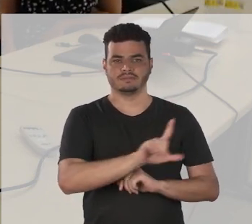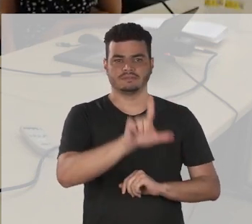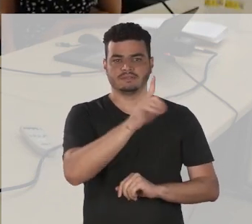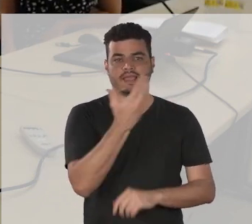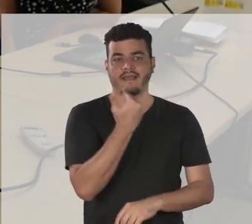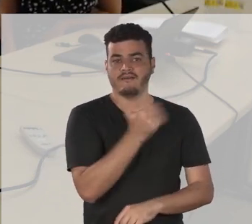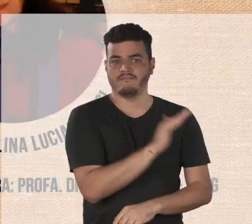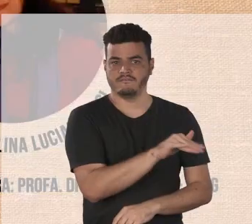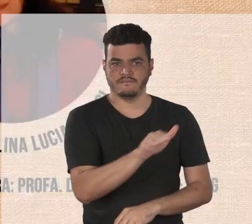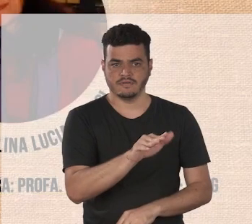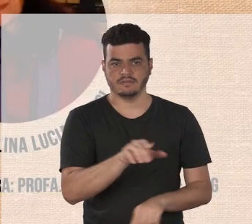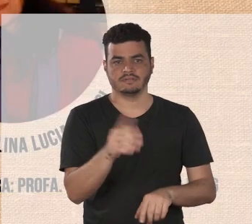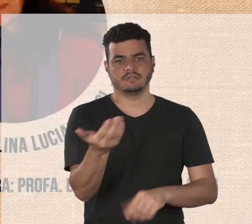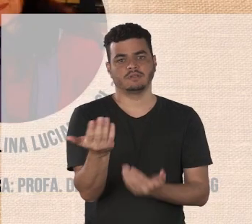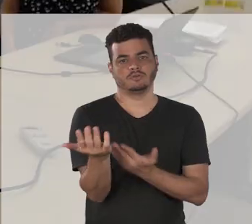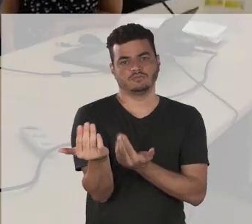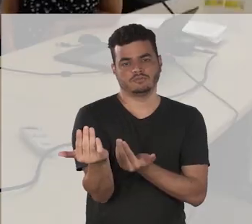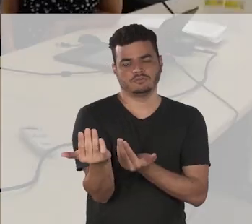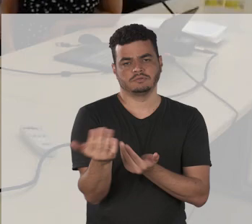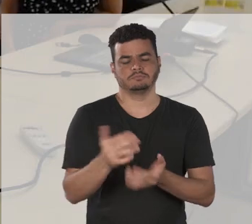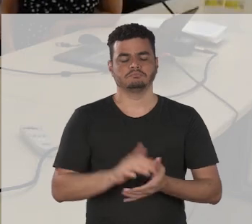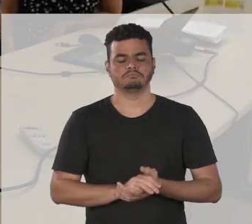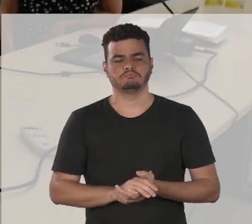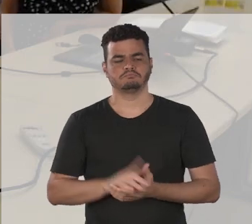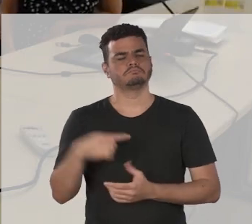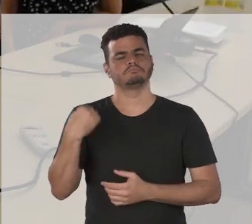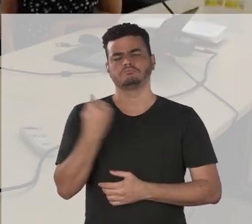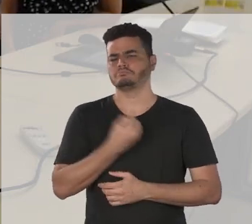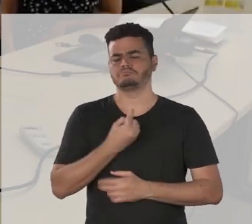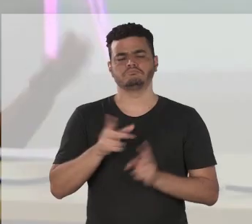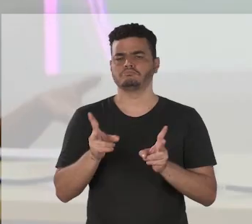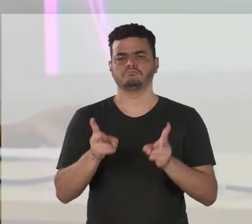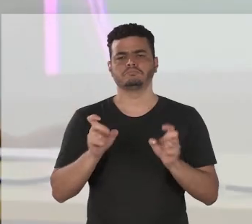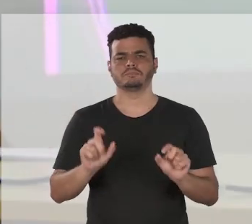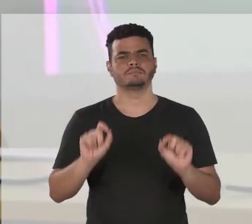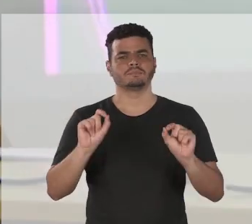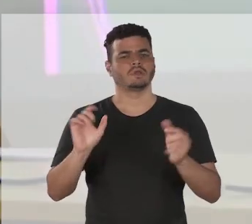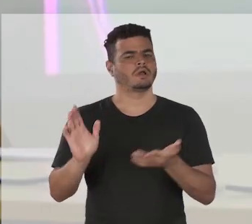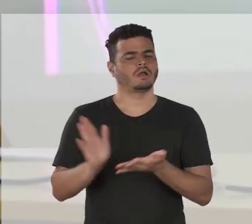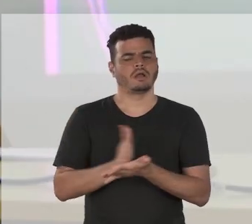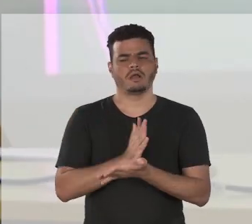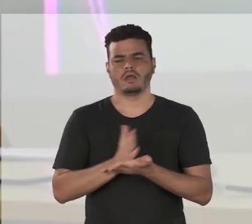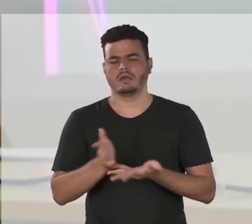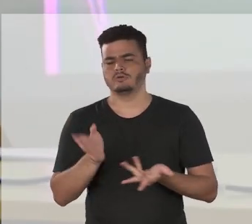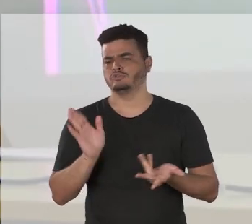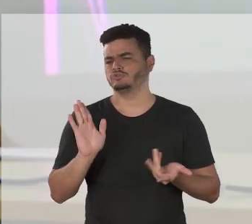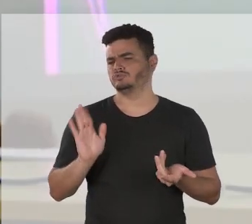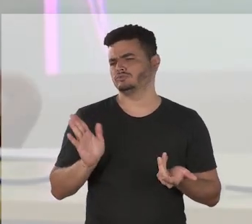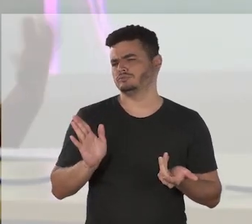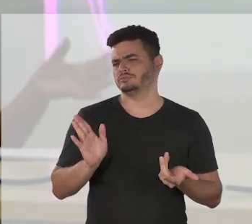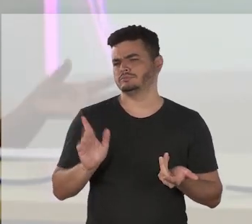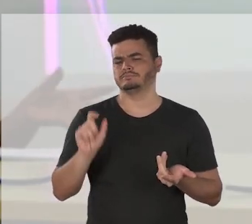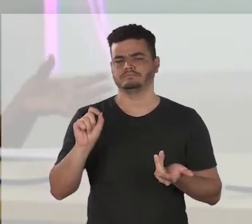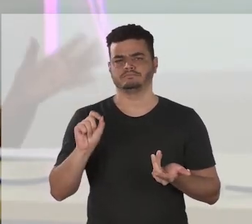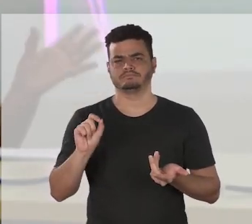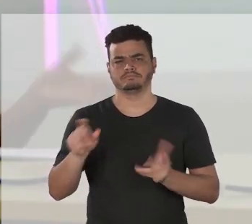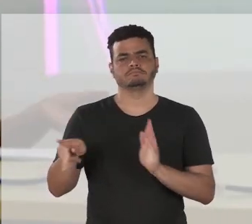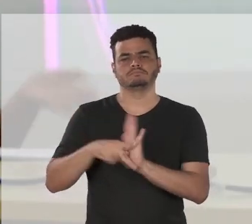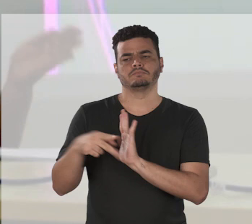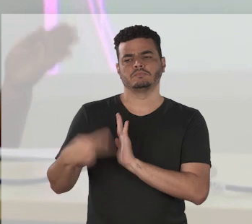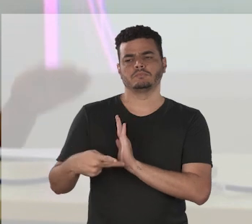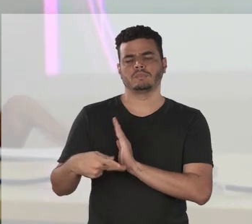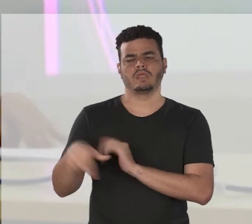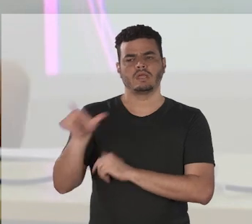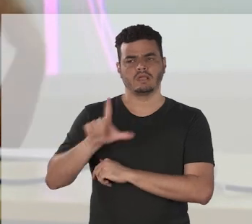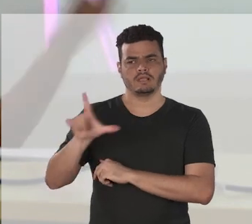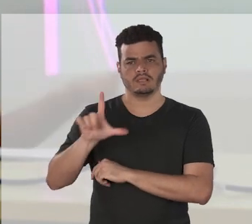juvenil, né? Então, muitas vezes, nós vemos algo já... Na própria literatura, não só brasileira,